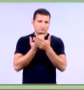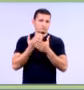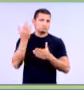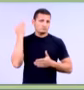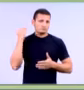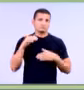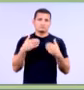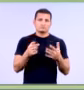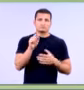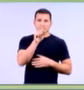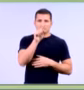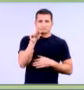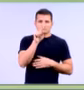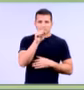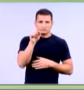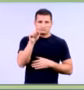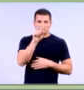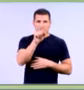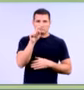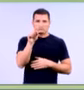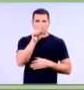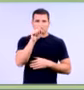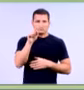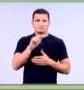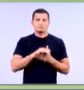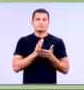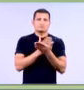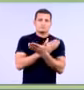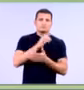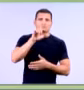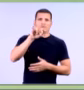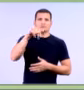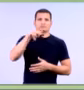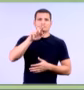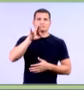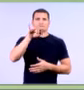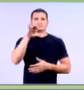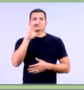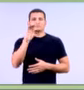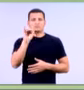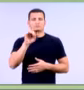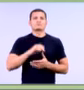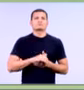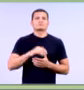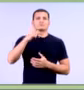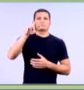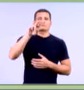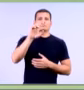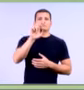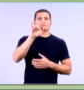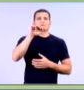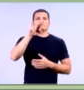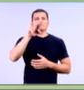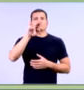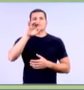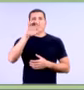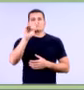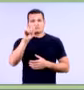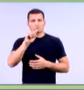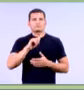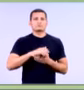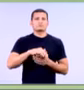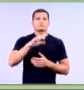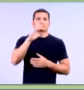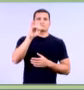foi abolido de todas as palavras. Linguiça, preguiça, 50. Não existe mais trema,